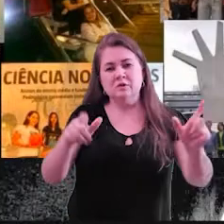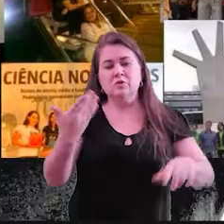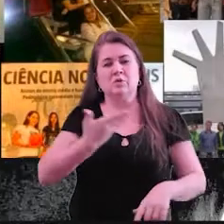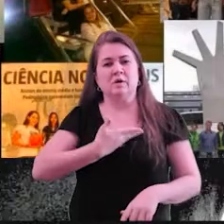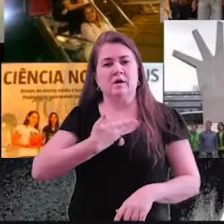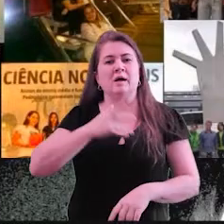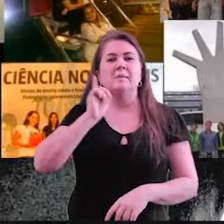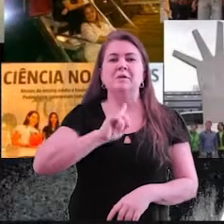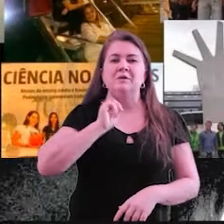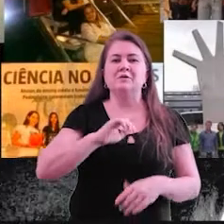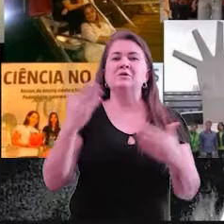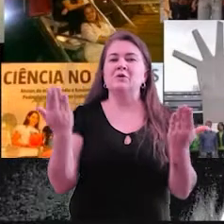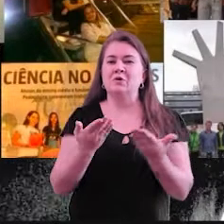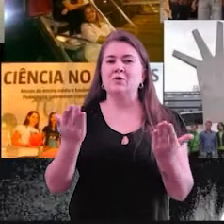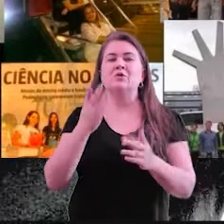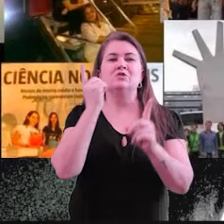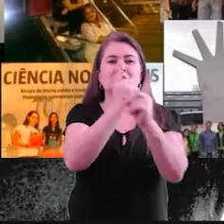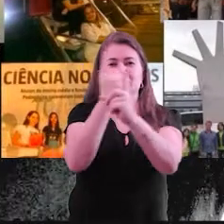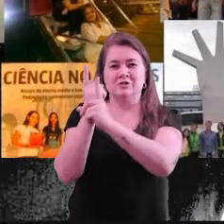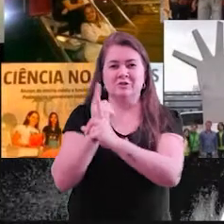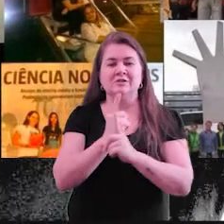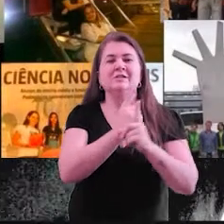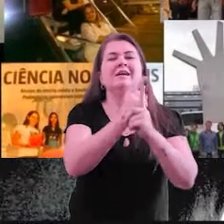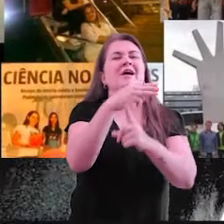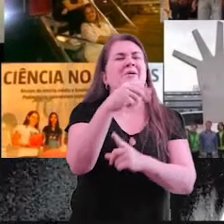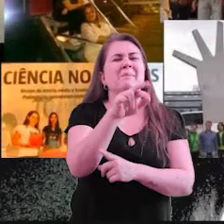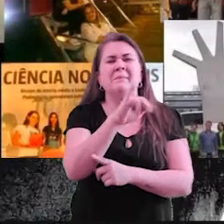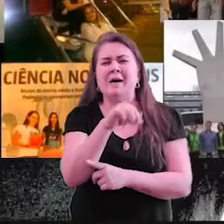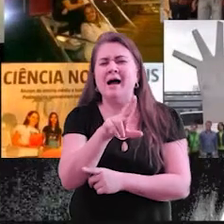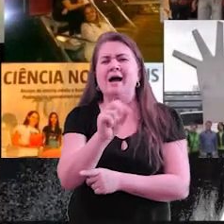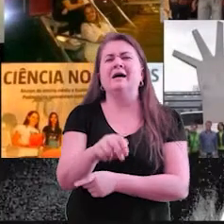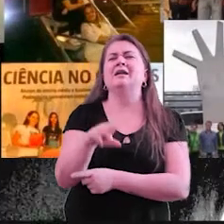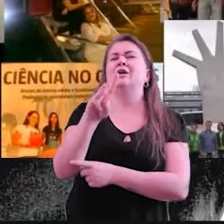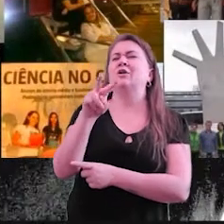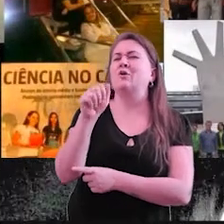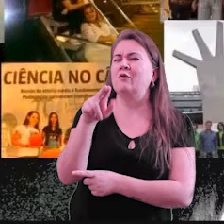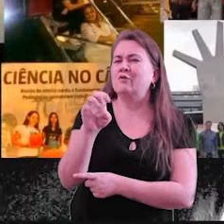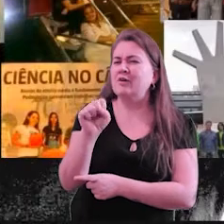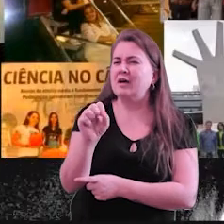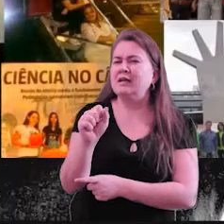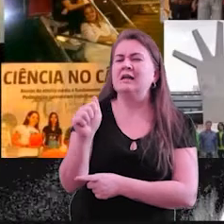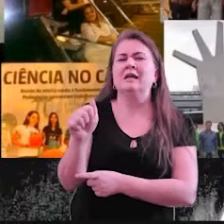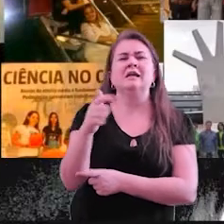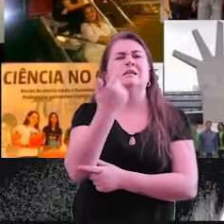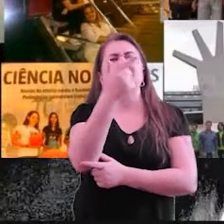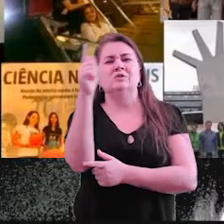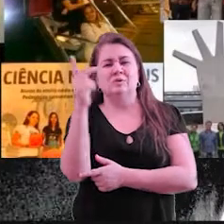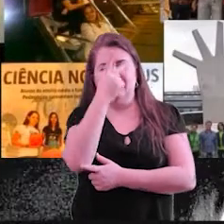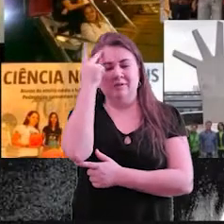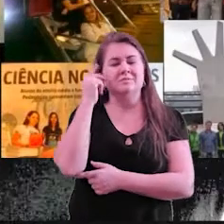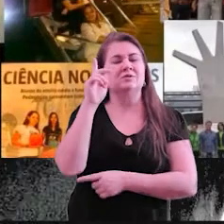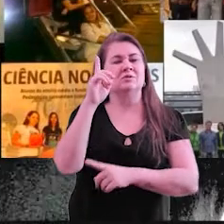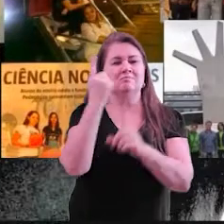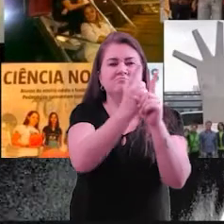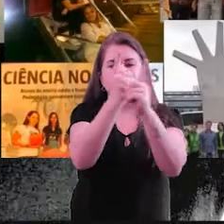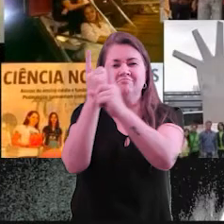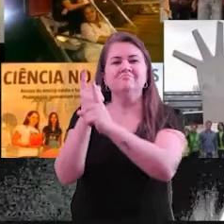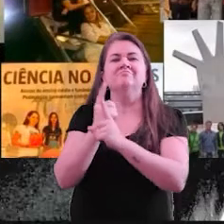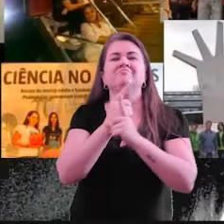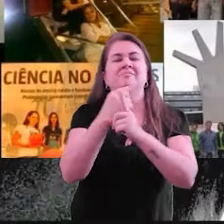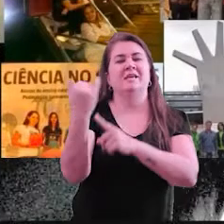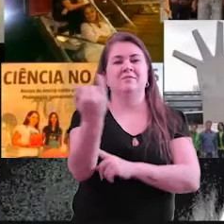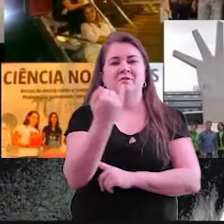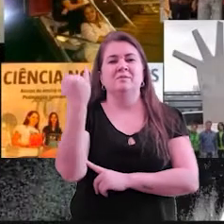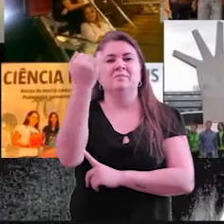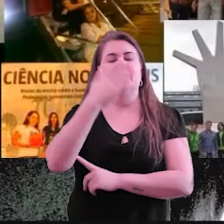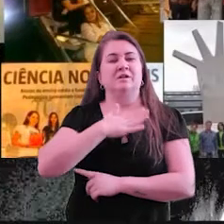Vanessa Fagundes e várias outras pessoas que foram fundamentais para construir minha trajetória